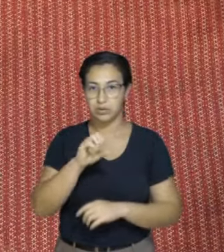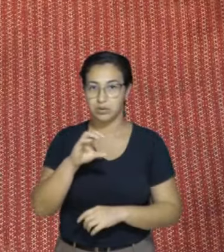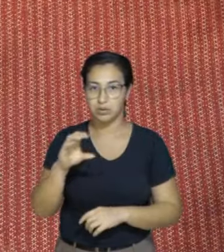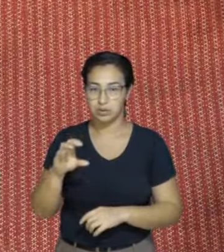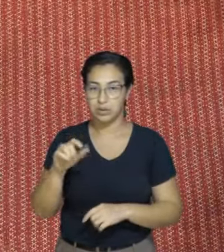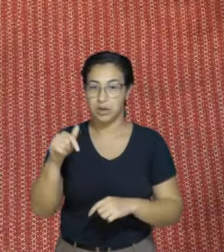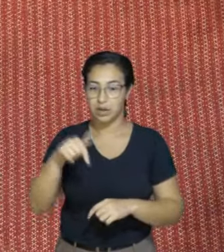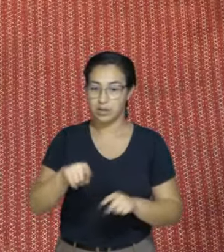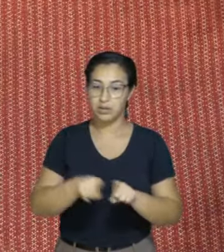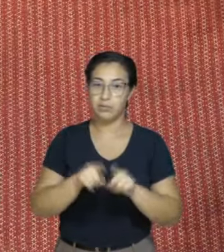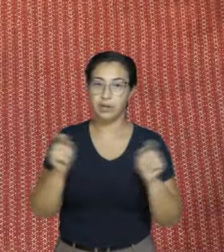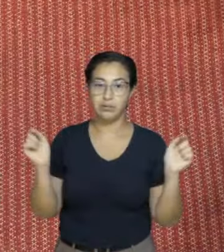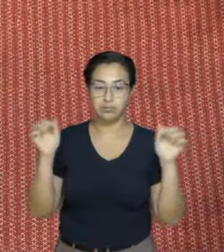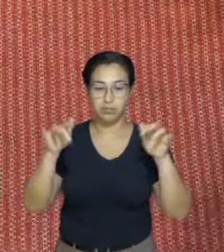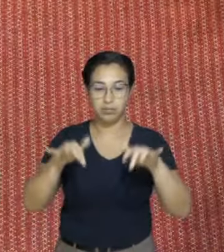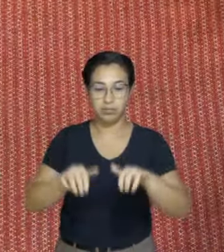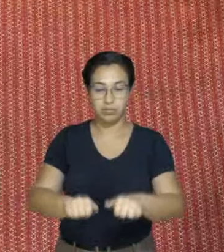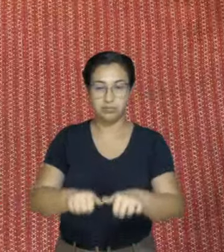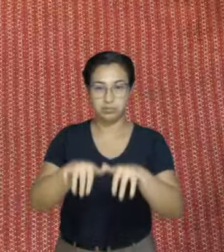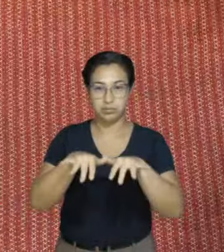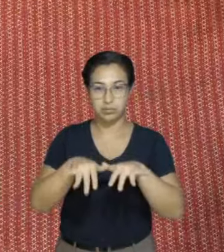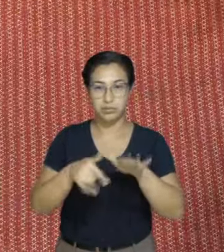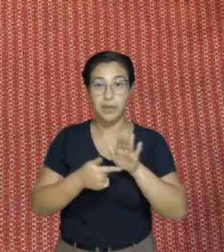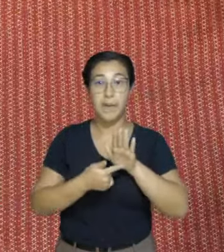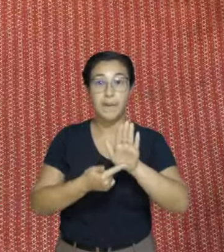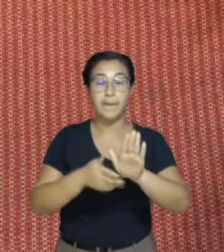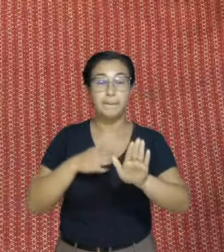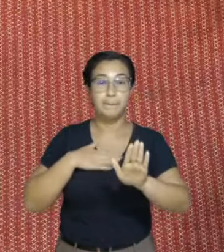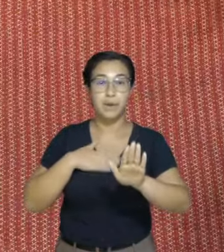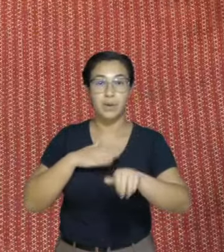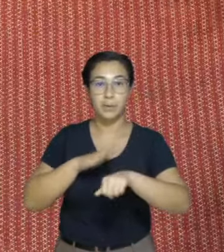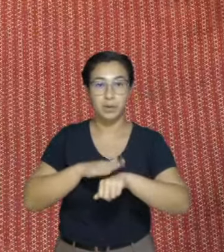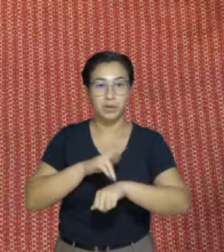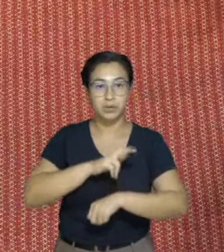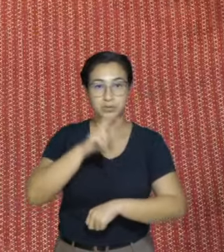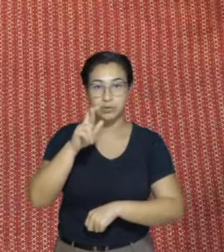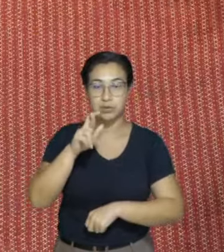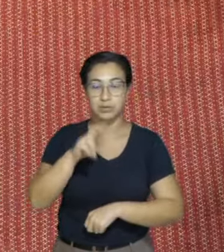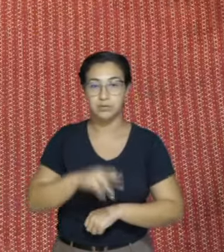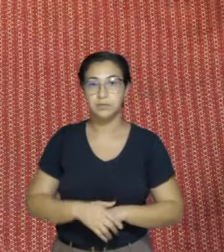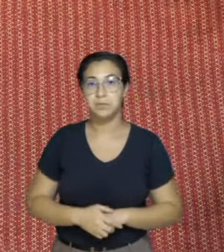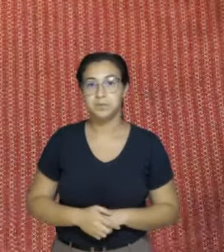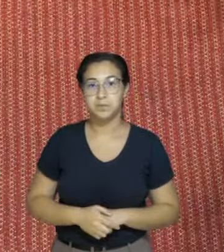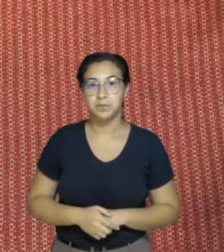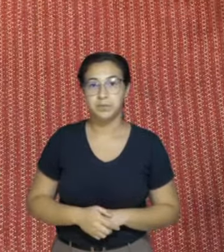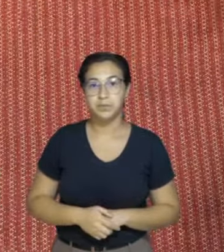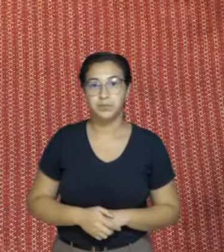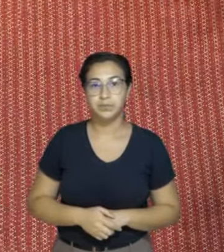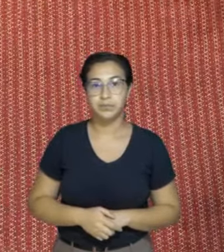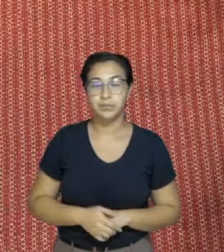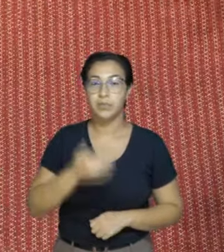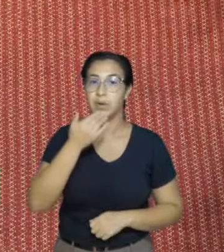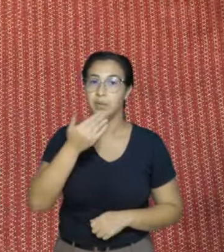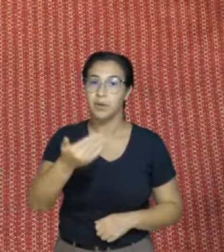hoje. Quero aqui falar sobre a minha indicação de autoria de minha pessoa, que apela ao Governo do